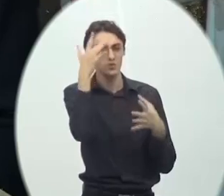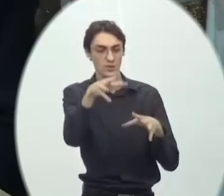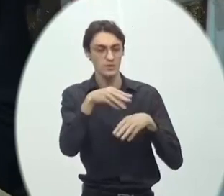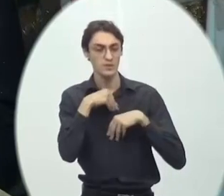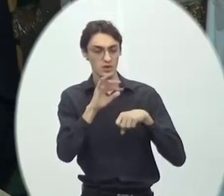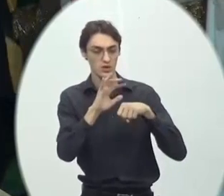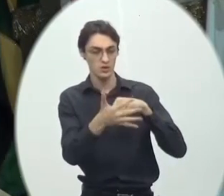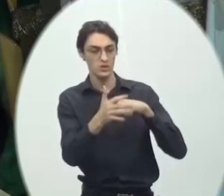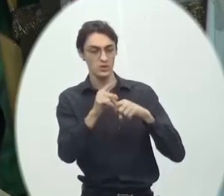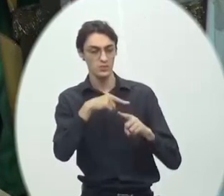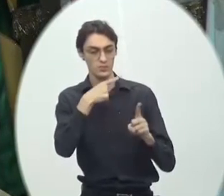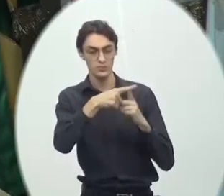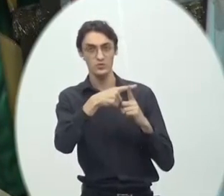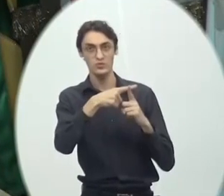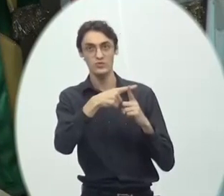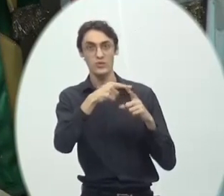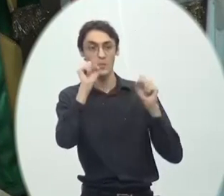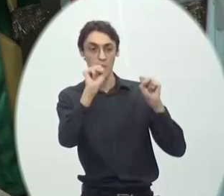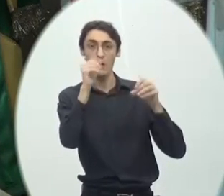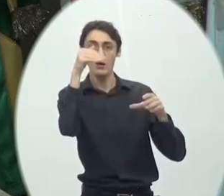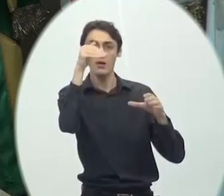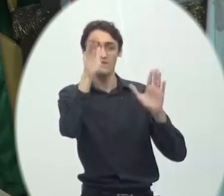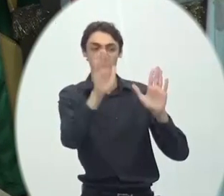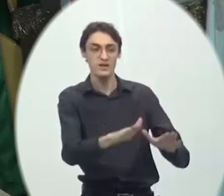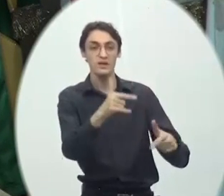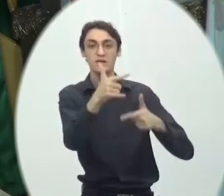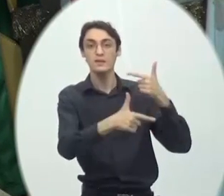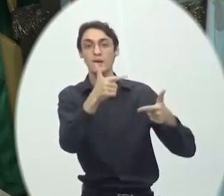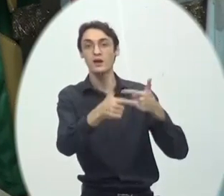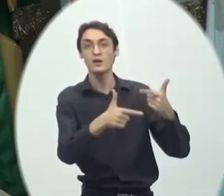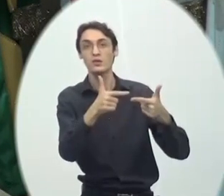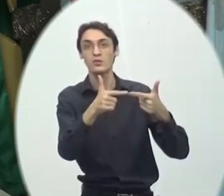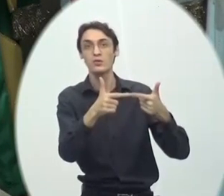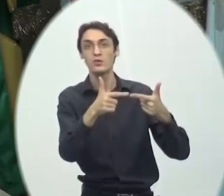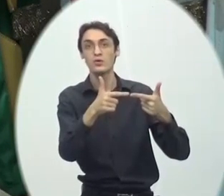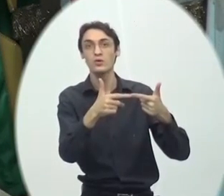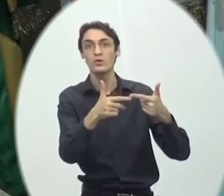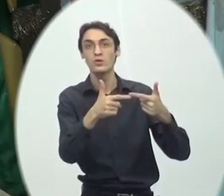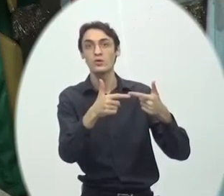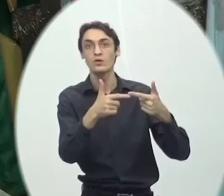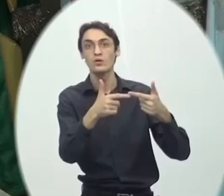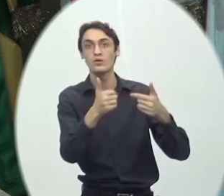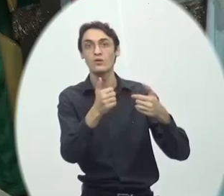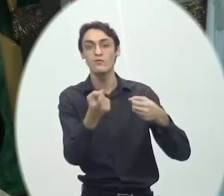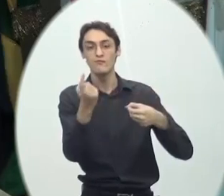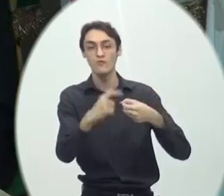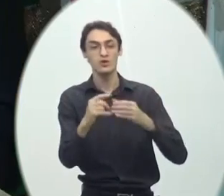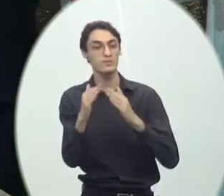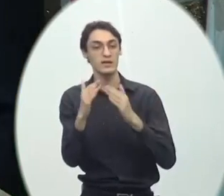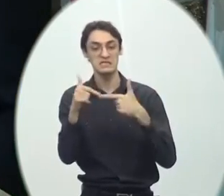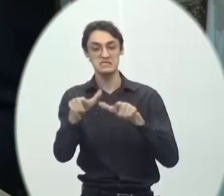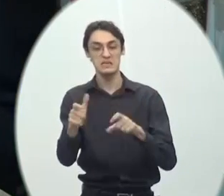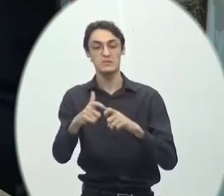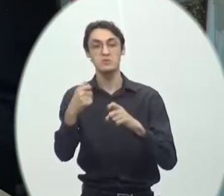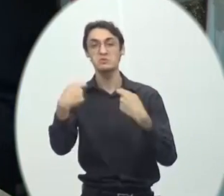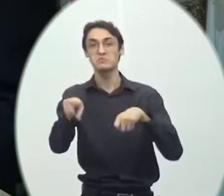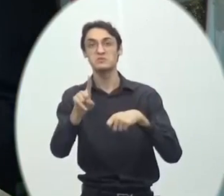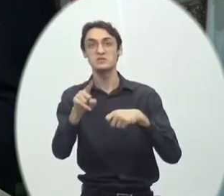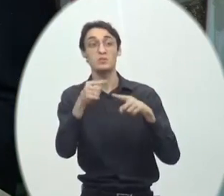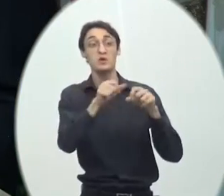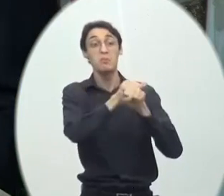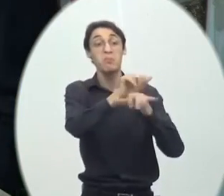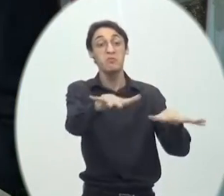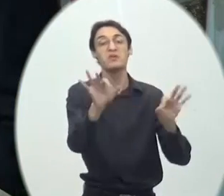testou positivo, ele pode ficar trabalhando, porque ele não transmite mais. Há dias atrás, precisava